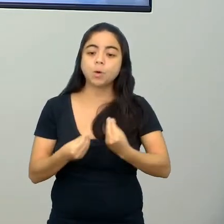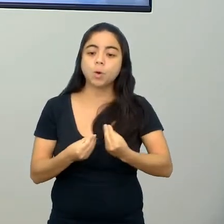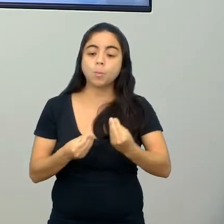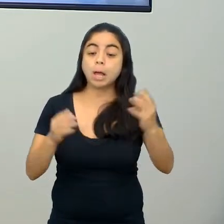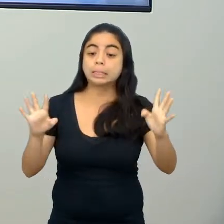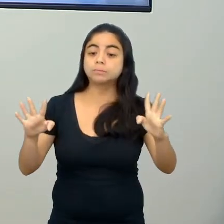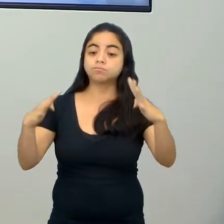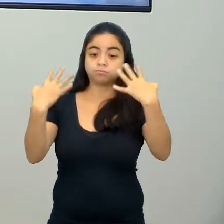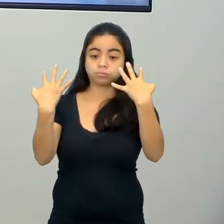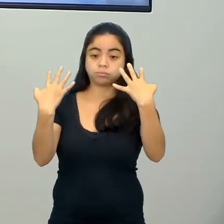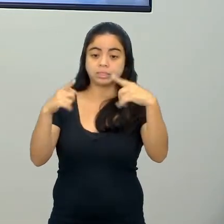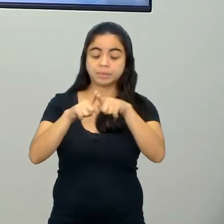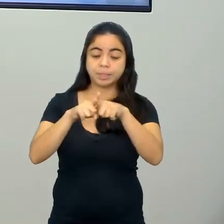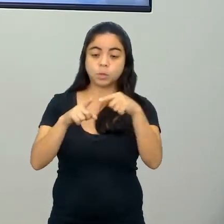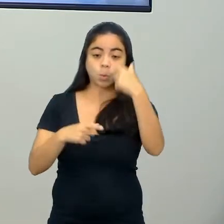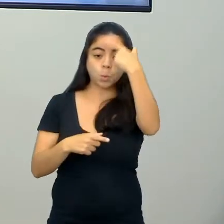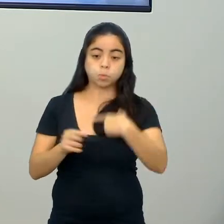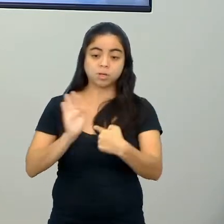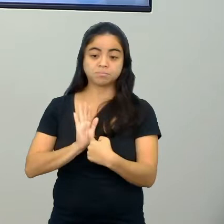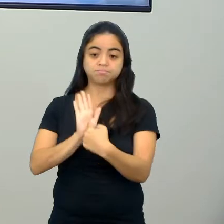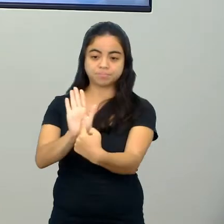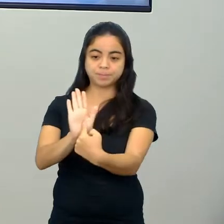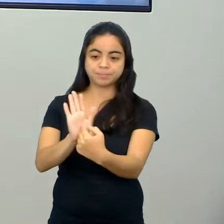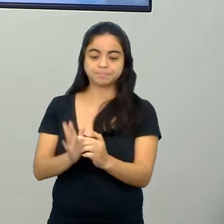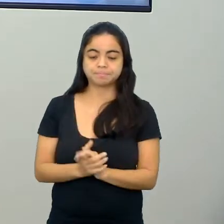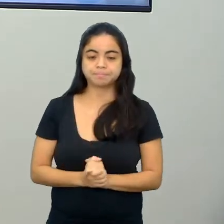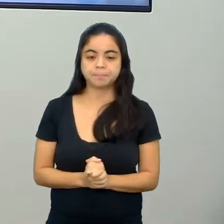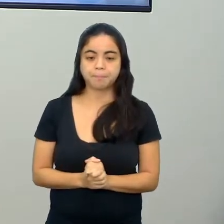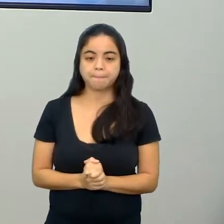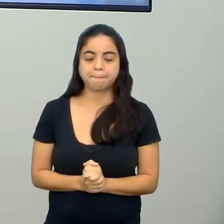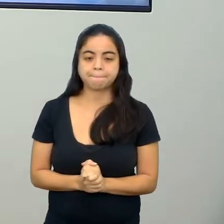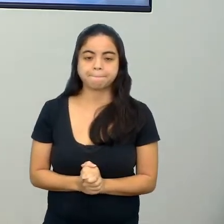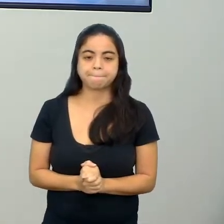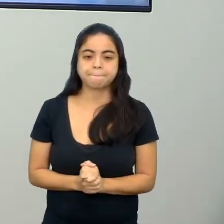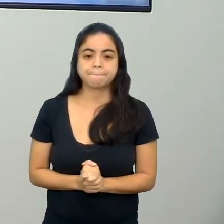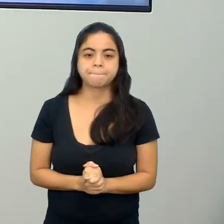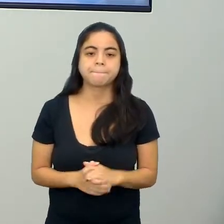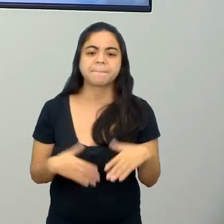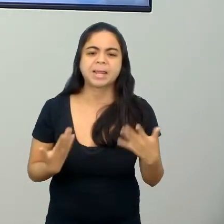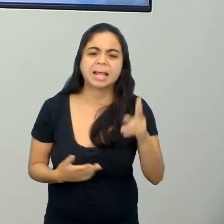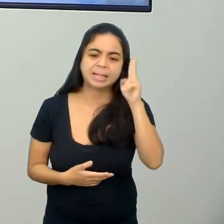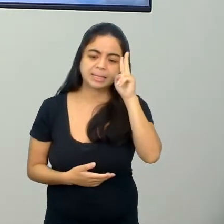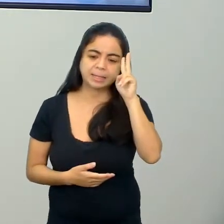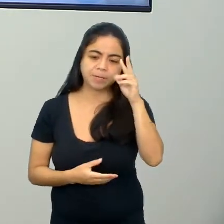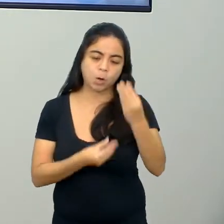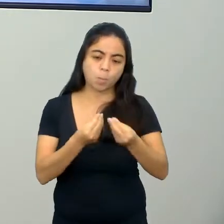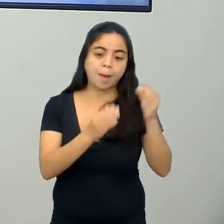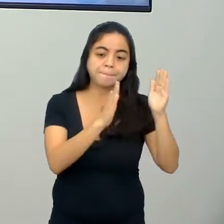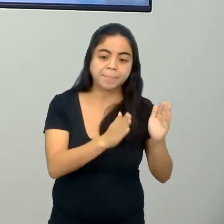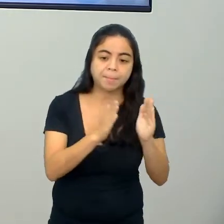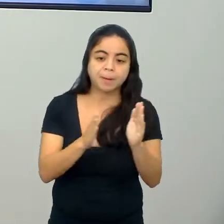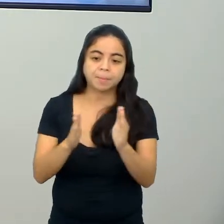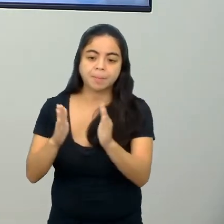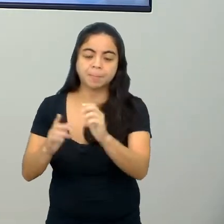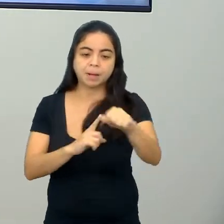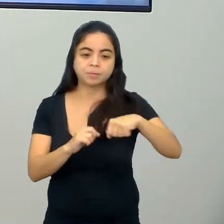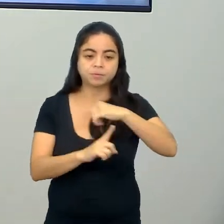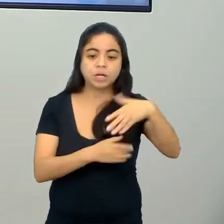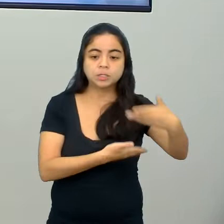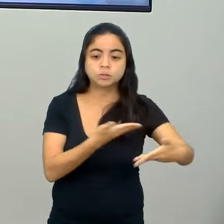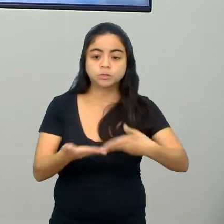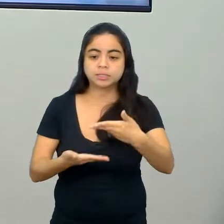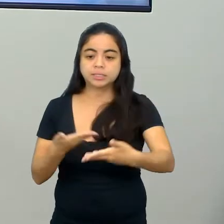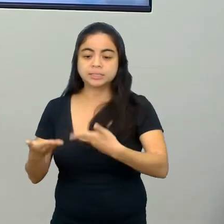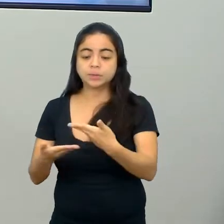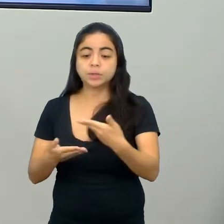né? E como nós nos apresentamos aos outros. Então aqui a gente relembrou um pouco dessas etapas da socialização. E o que